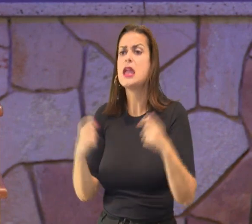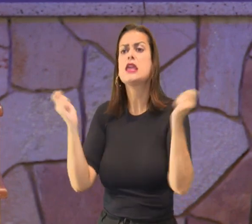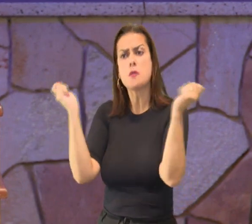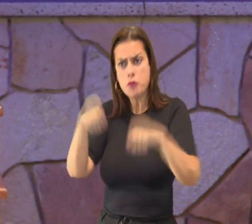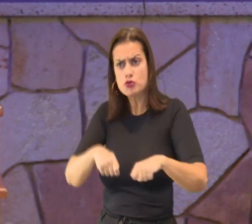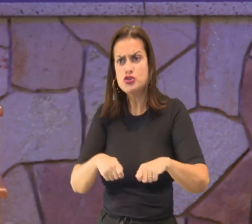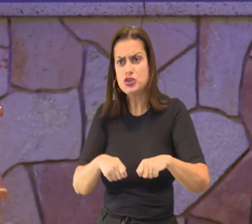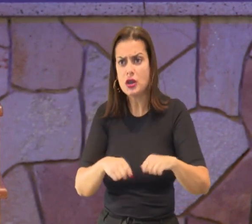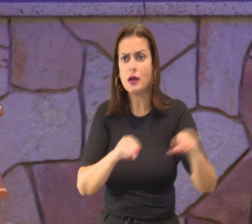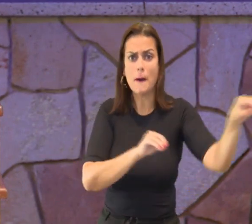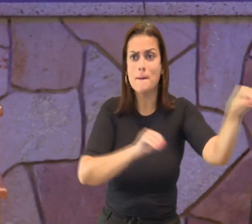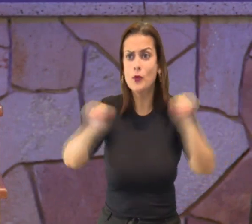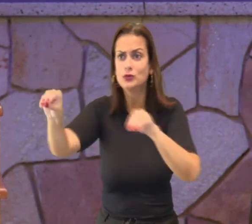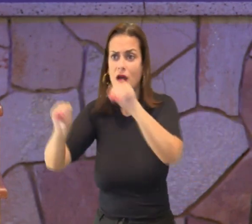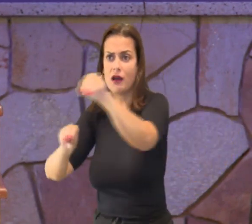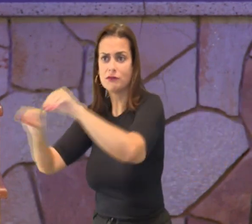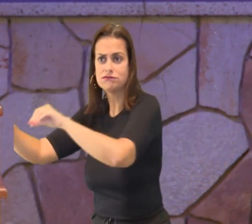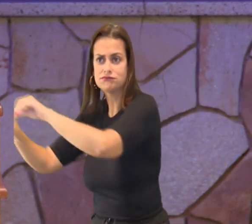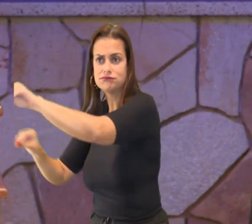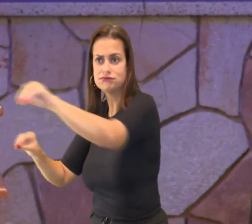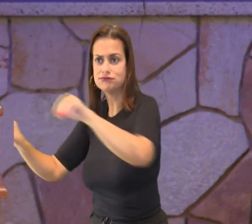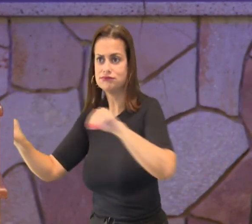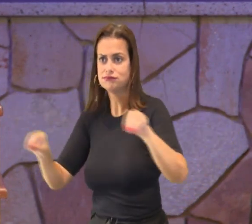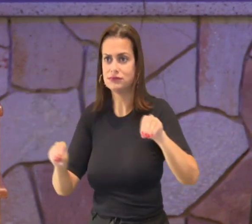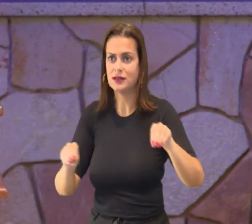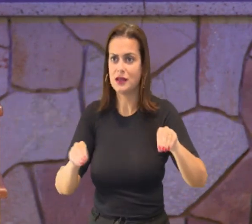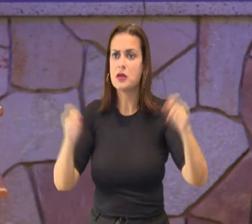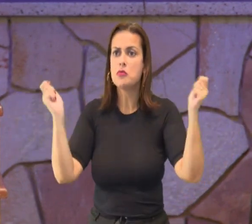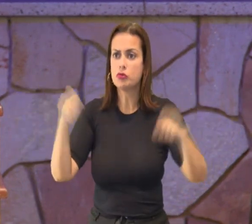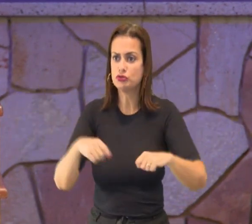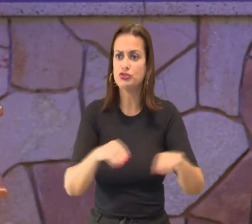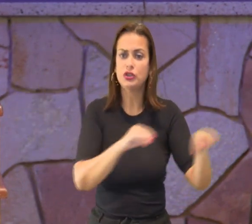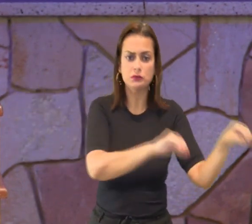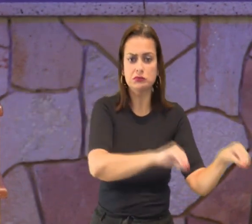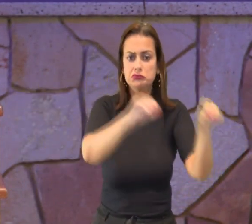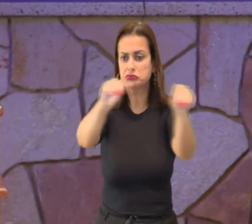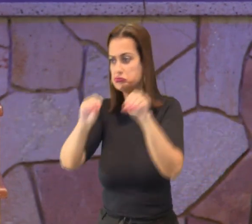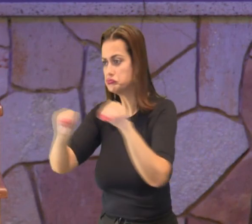entender o Sinai se mobilizando, se movimentando.